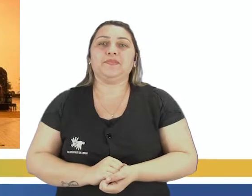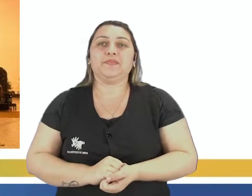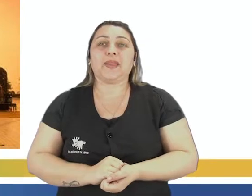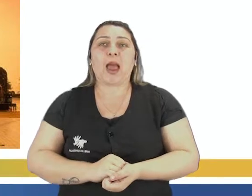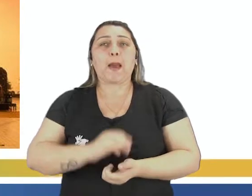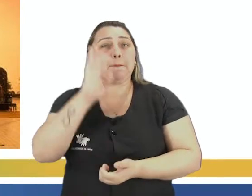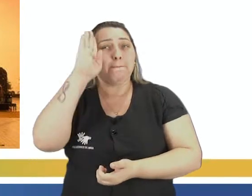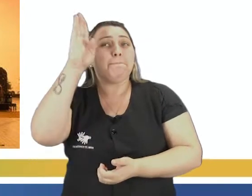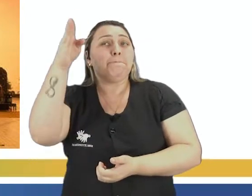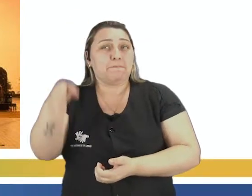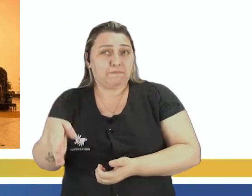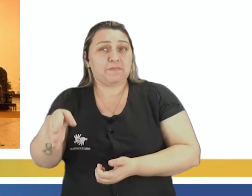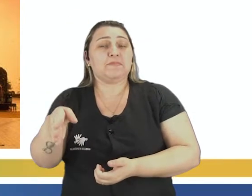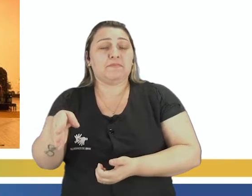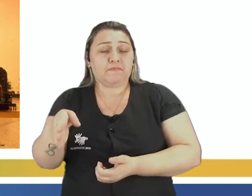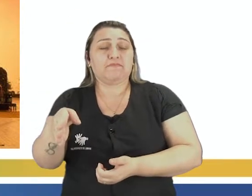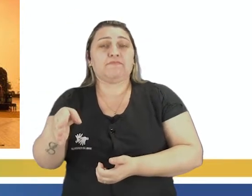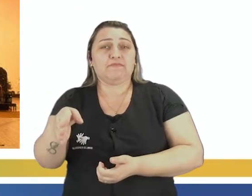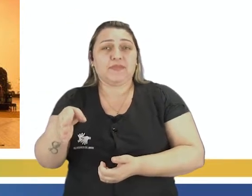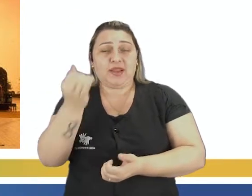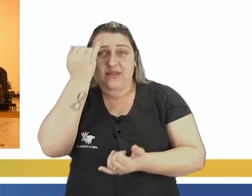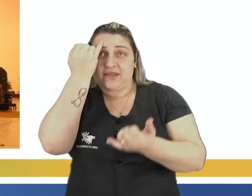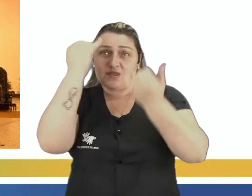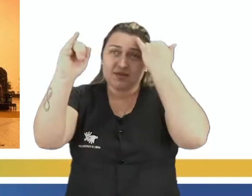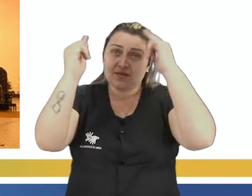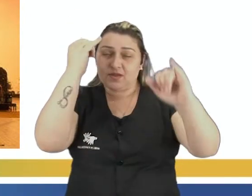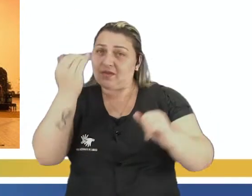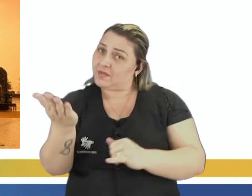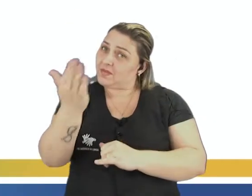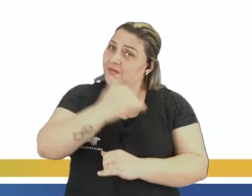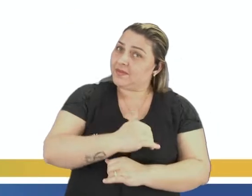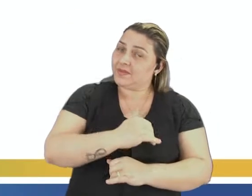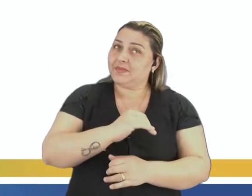a primogênita, digamos assim, nas invenções. Vamos lá?